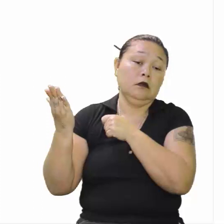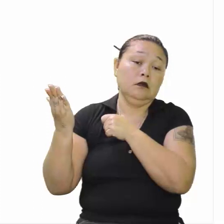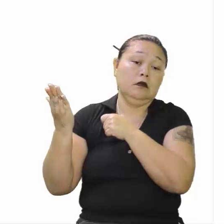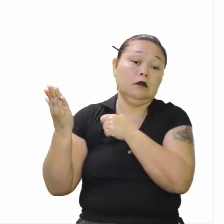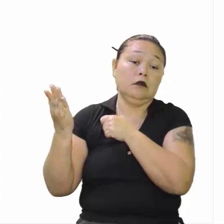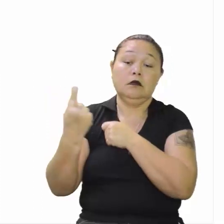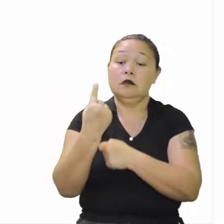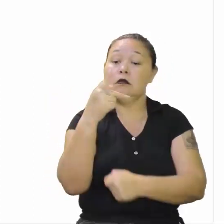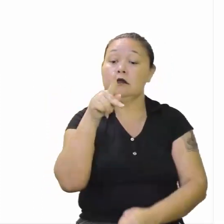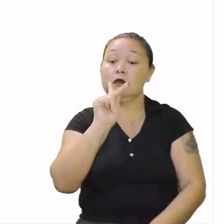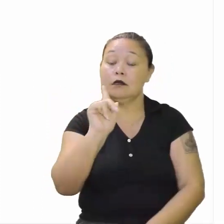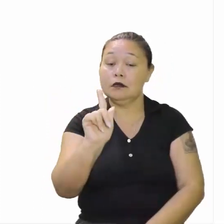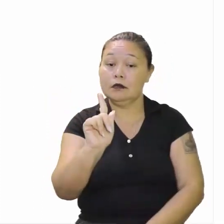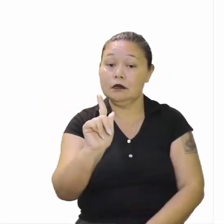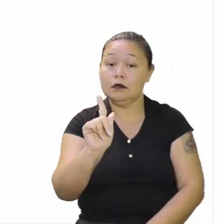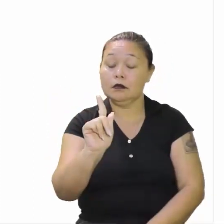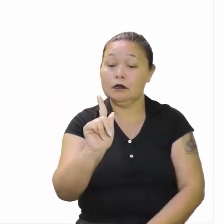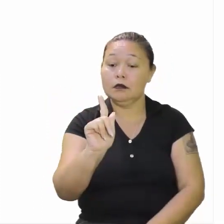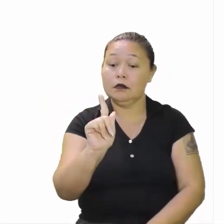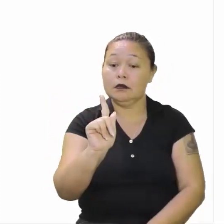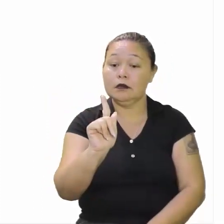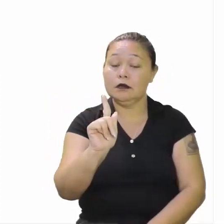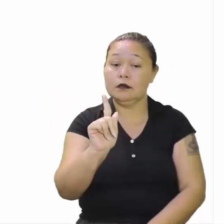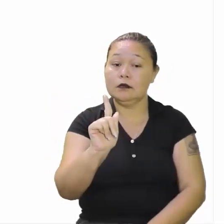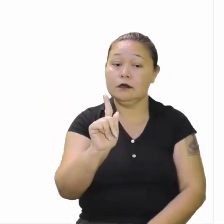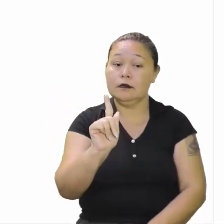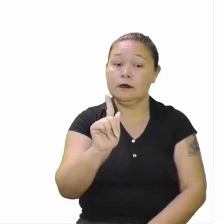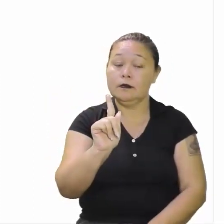1 quilograma